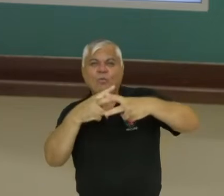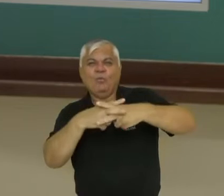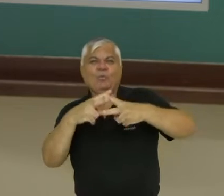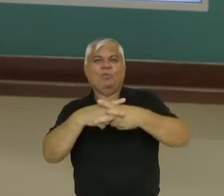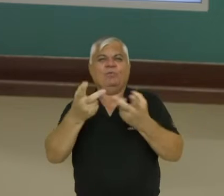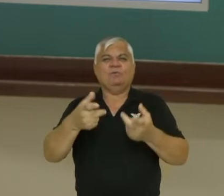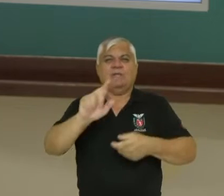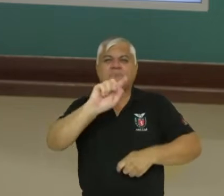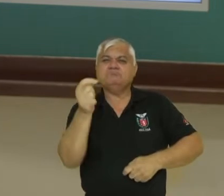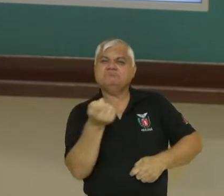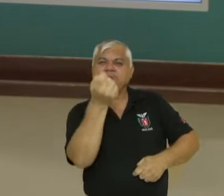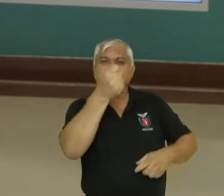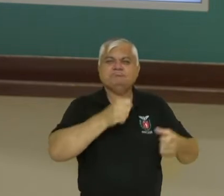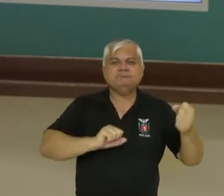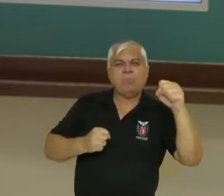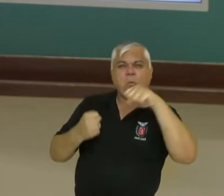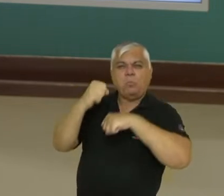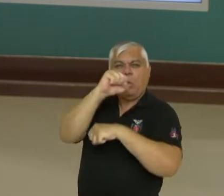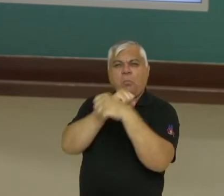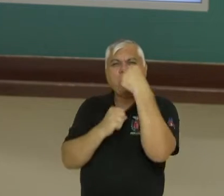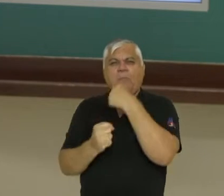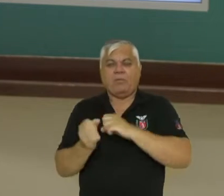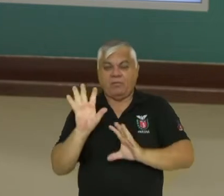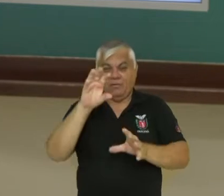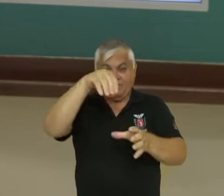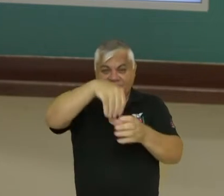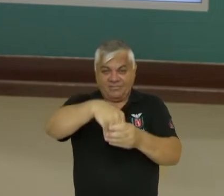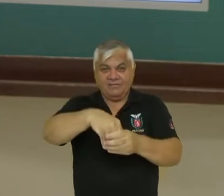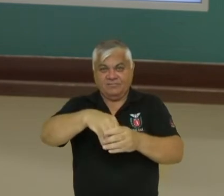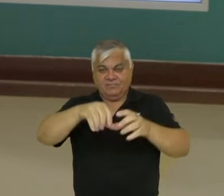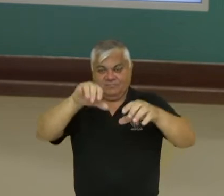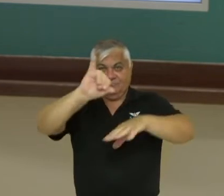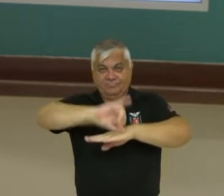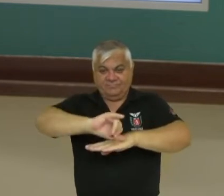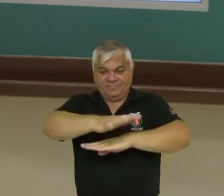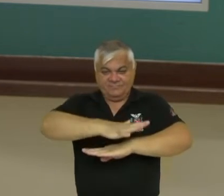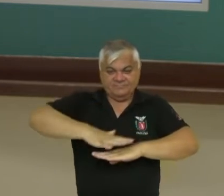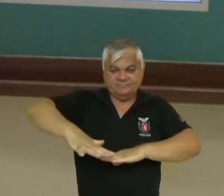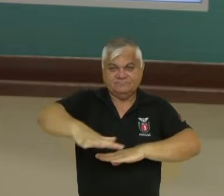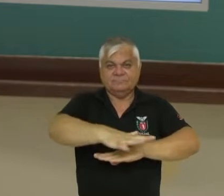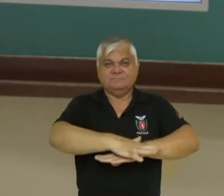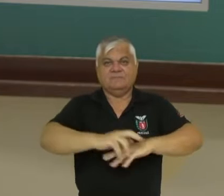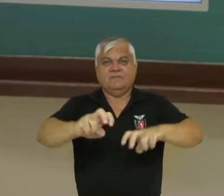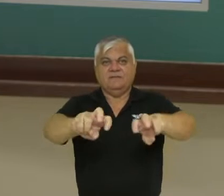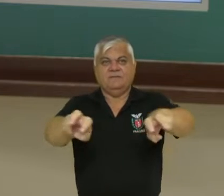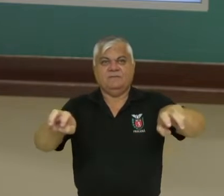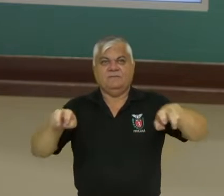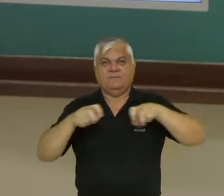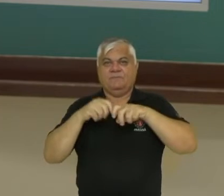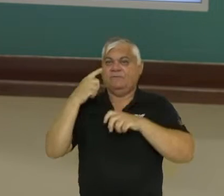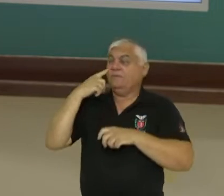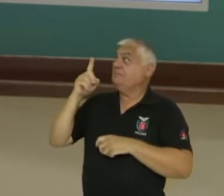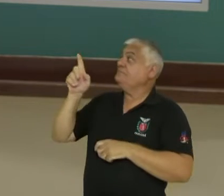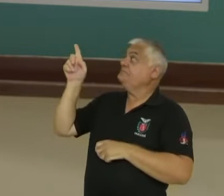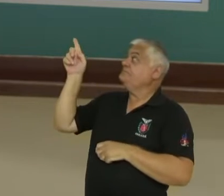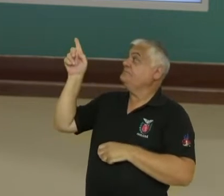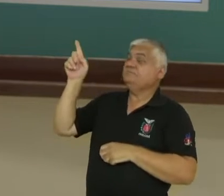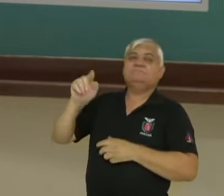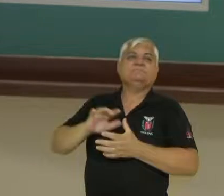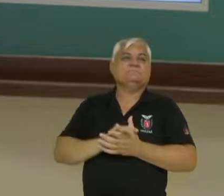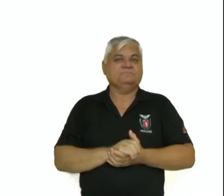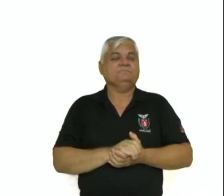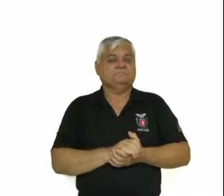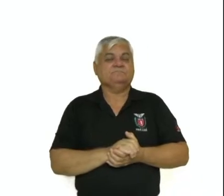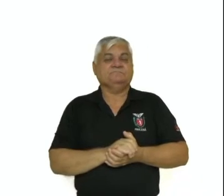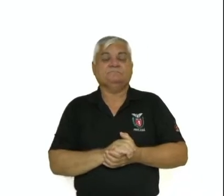Dos gladiadores. Então, é aqui nesse centro que é o palco, né? Então, observe bem essa imagem. Esse é